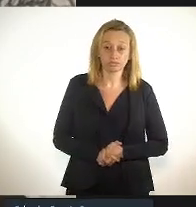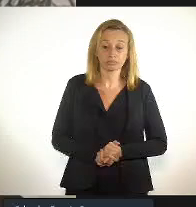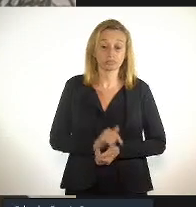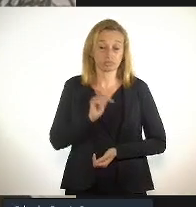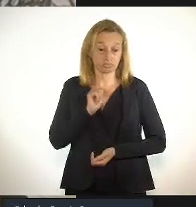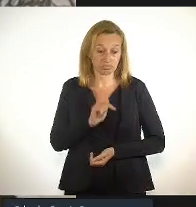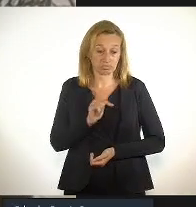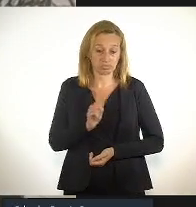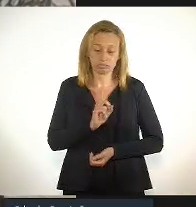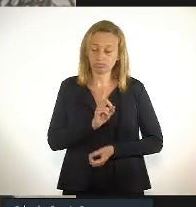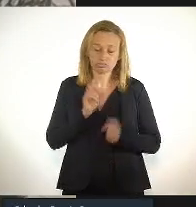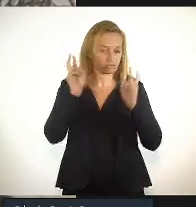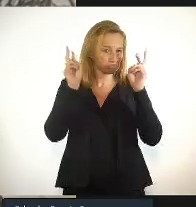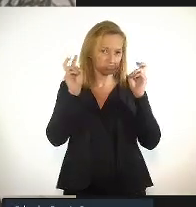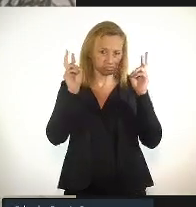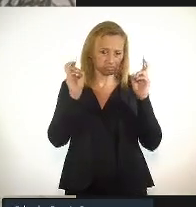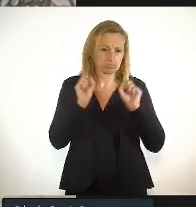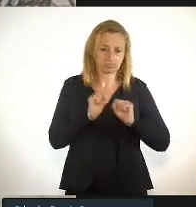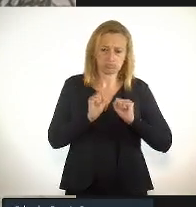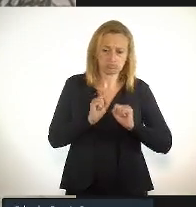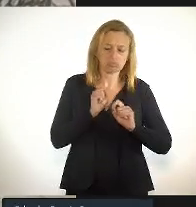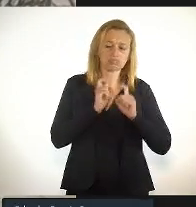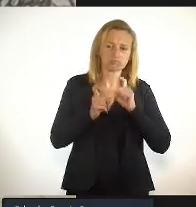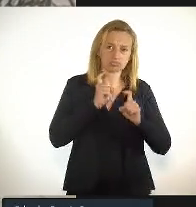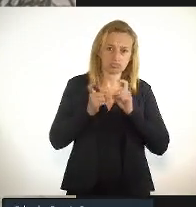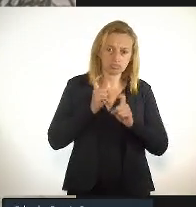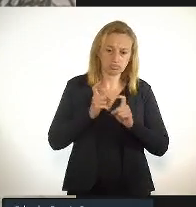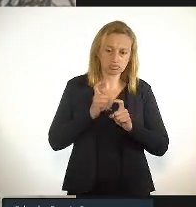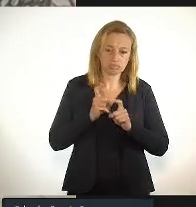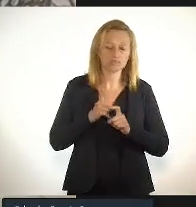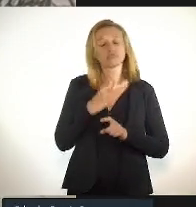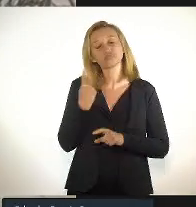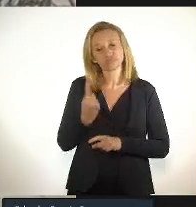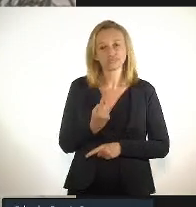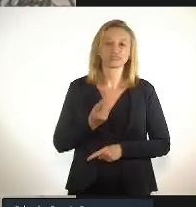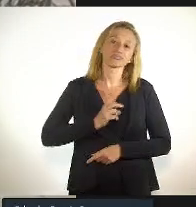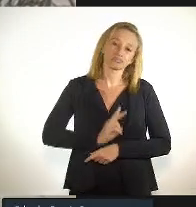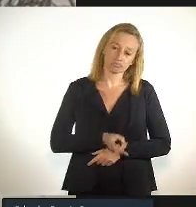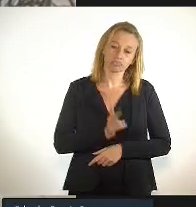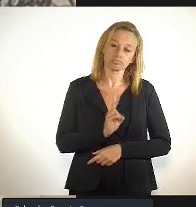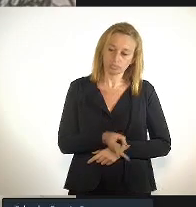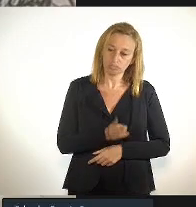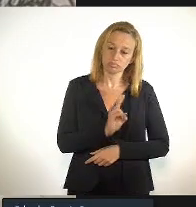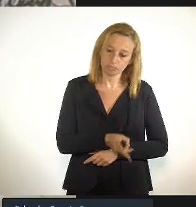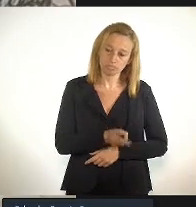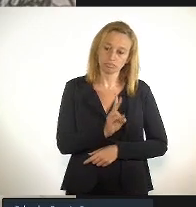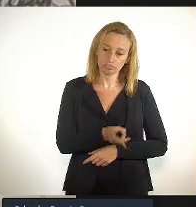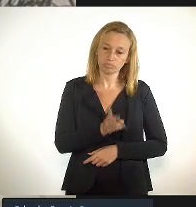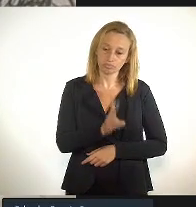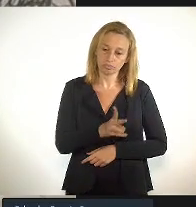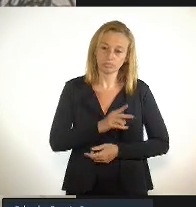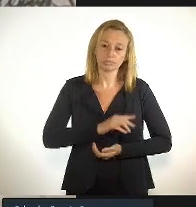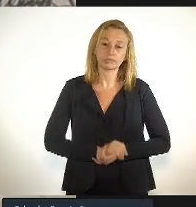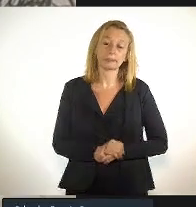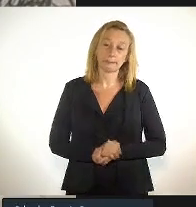esse não é um tema que possa ser debatido, vamos continuar tendo que